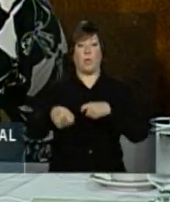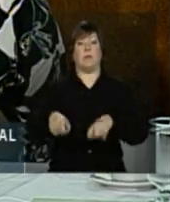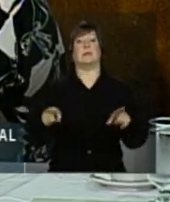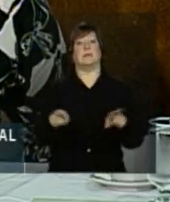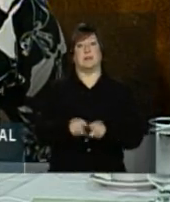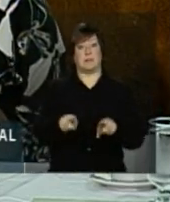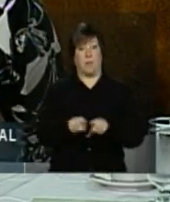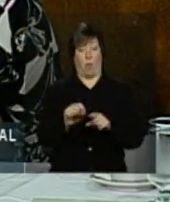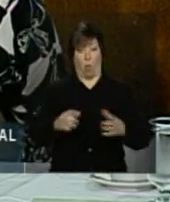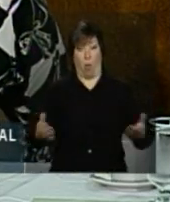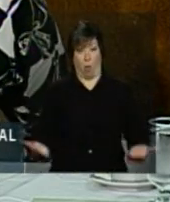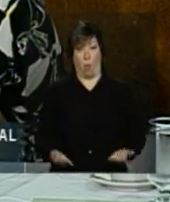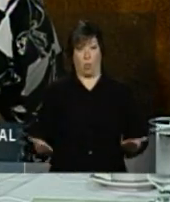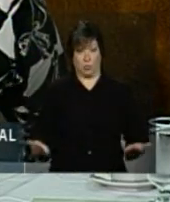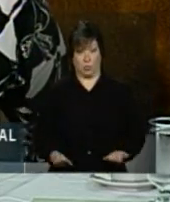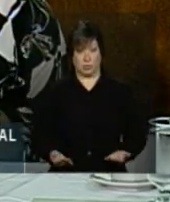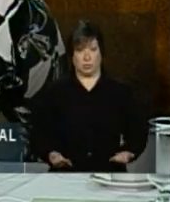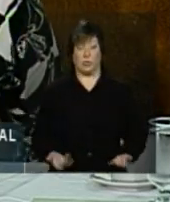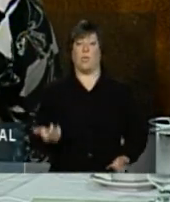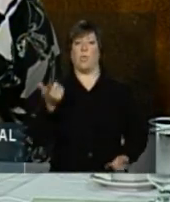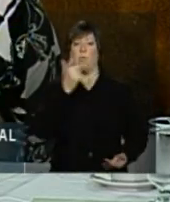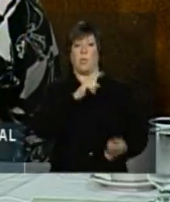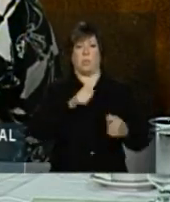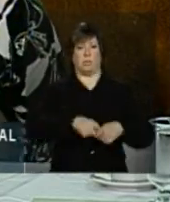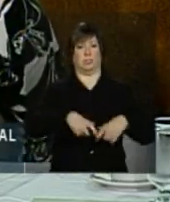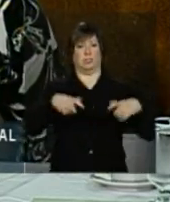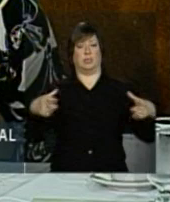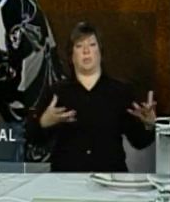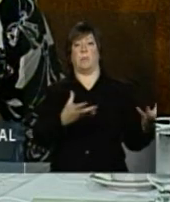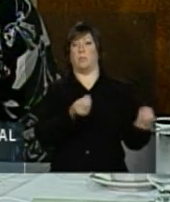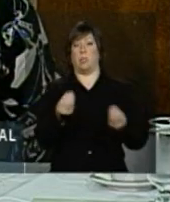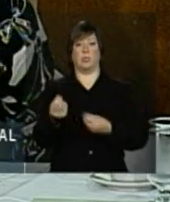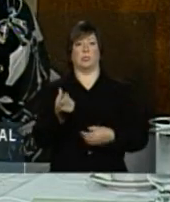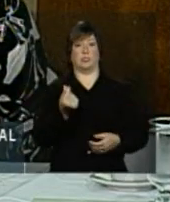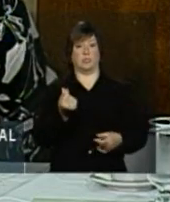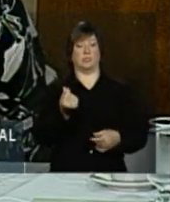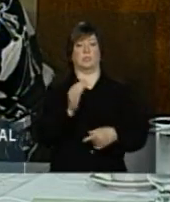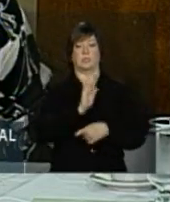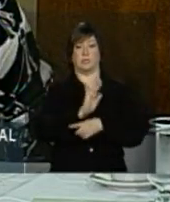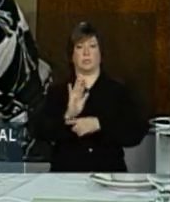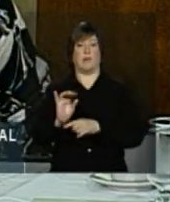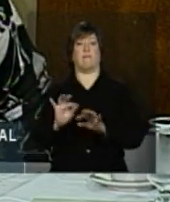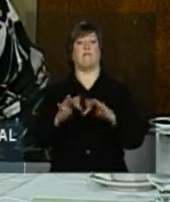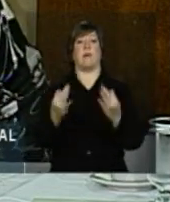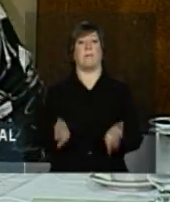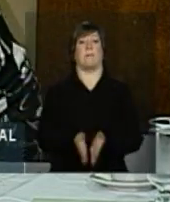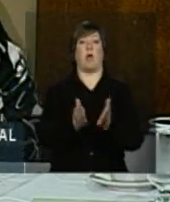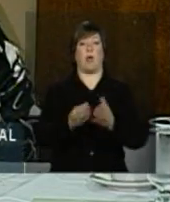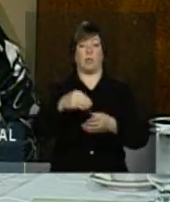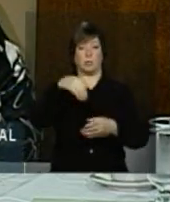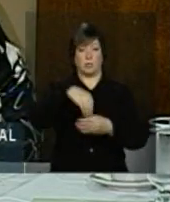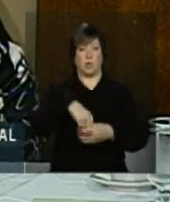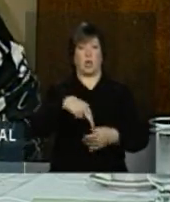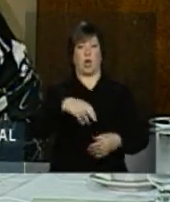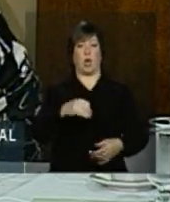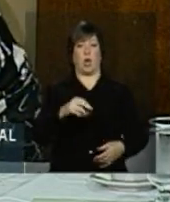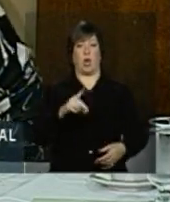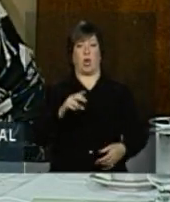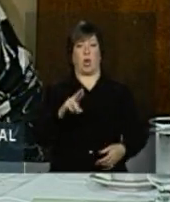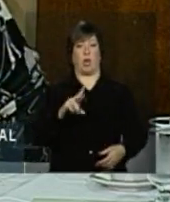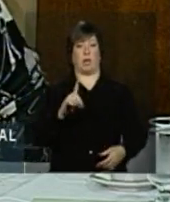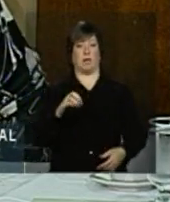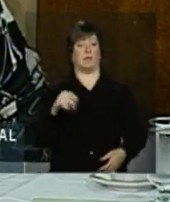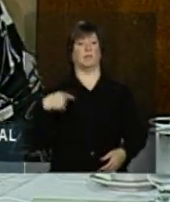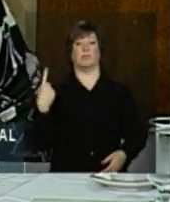também hoje conseguiu ampliar muitos recursos paraas famílias pobres no nordeste que não contribuíram